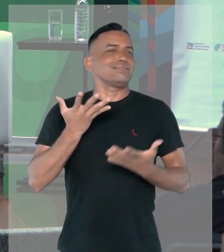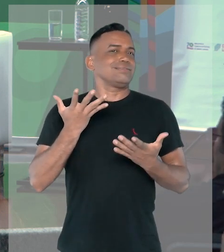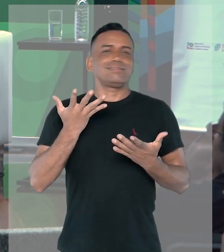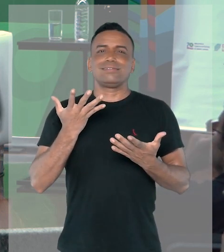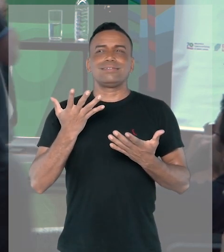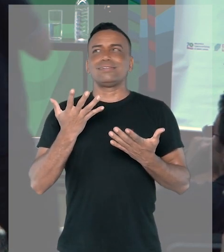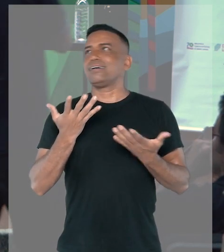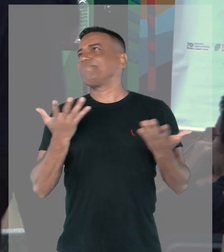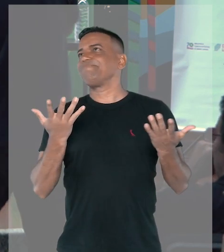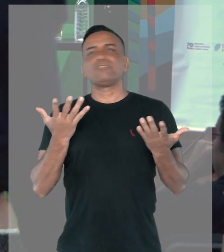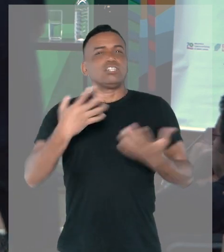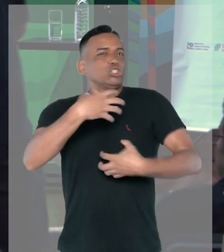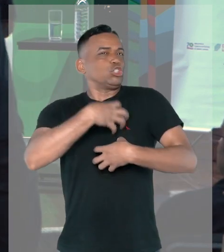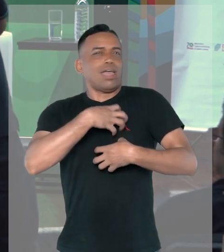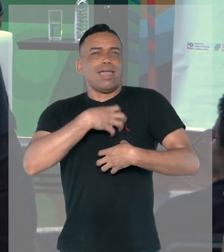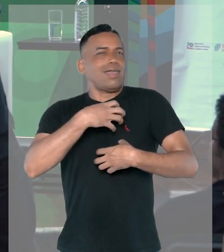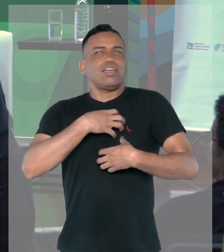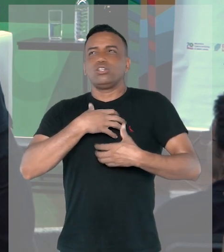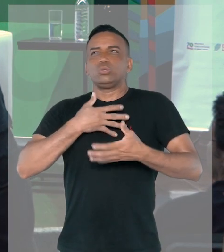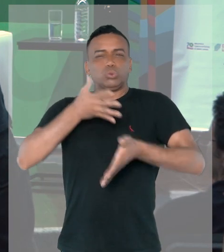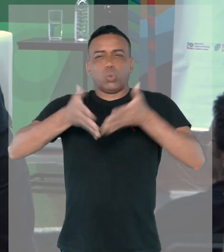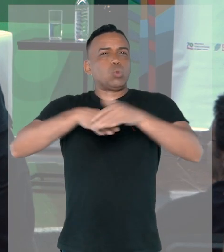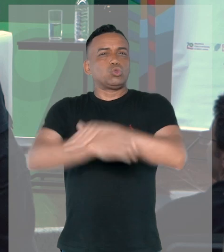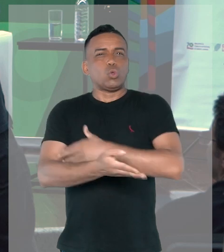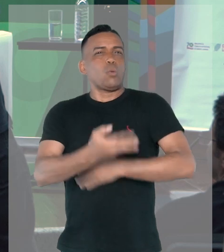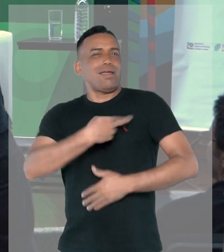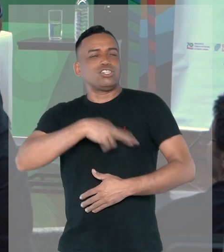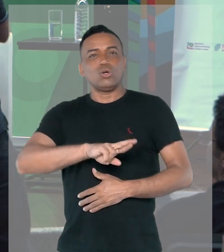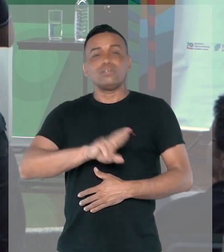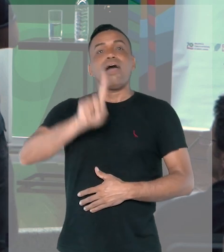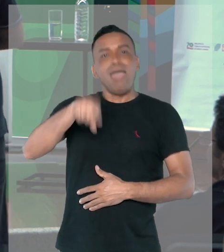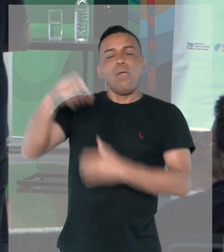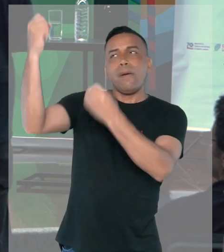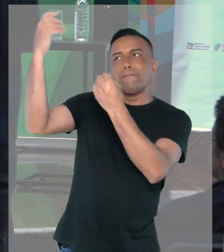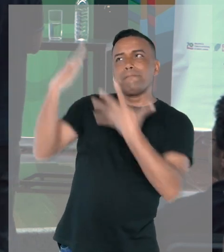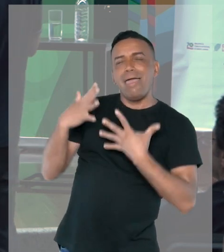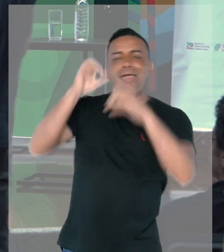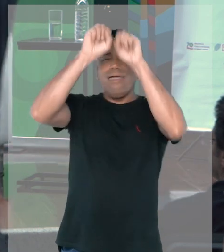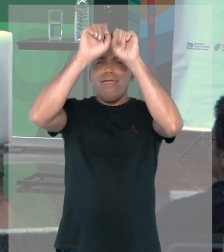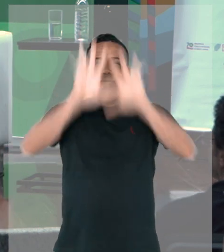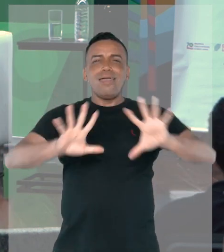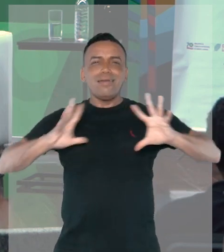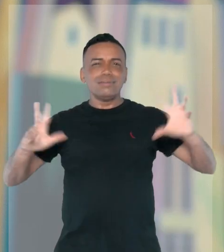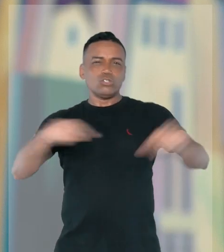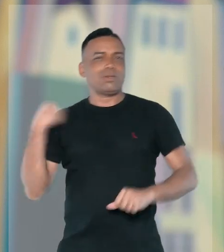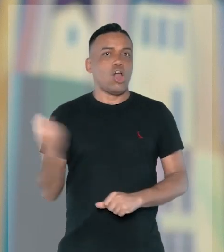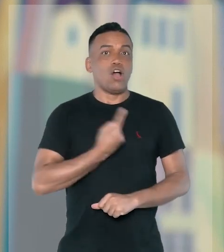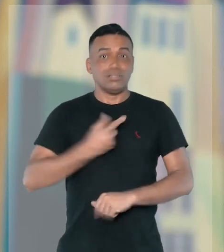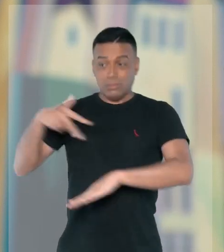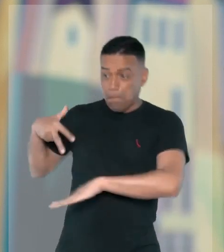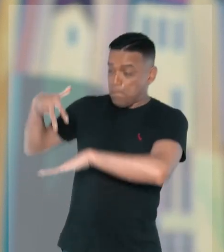numa linguagem religiosa, eu diria que é uma bênção enorme. Esse palco aqui